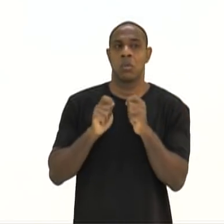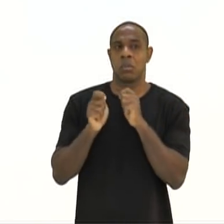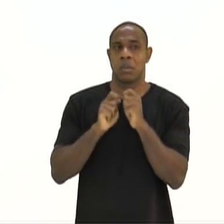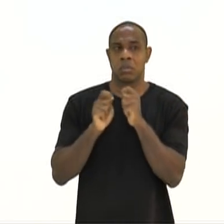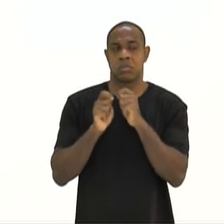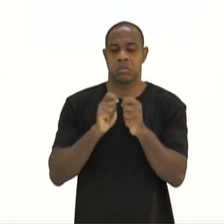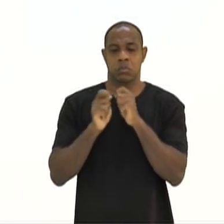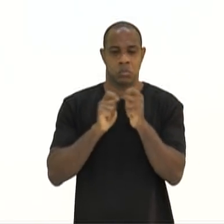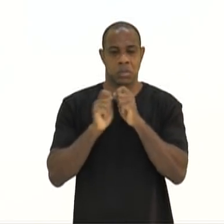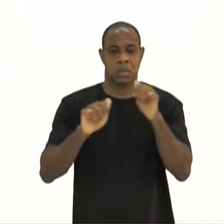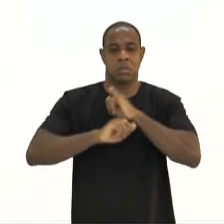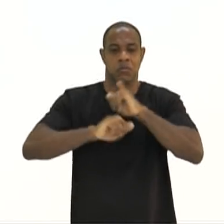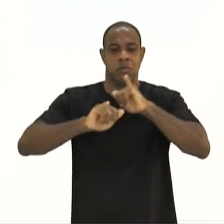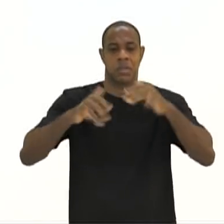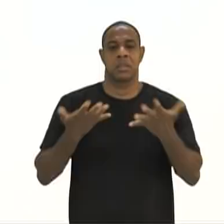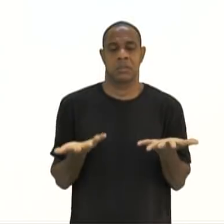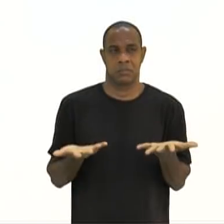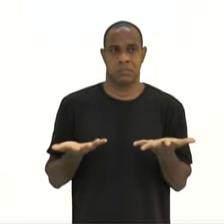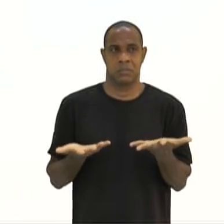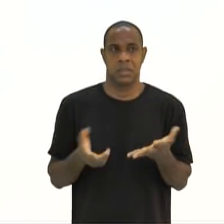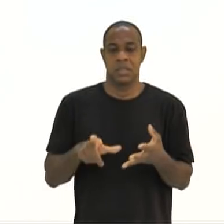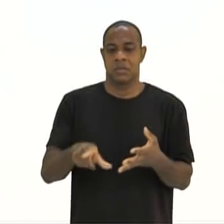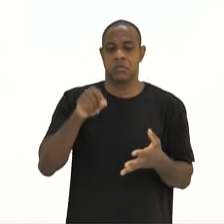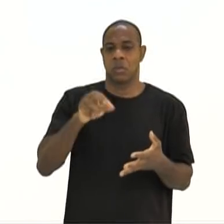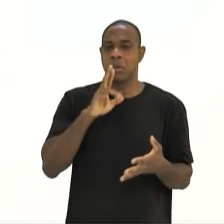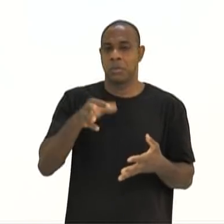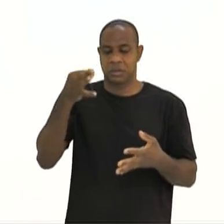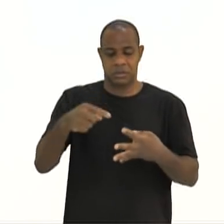e assinalarem uma das respostas.